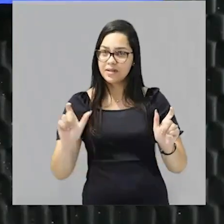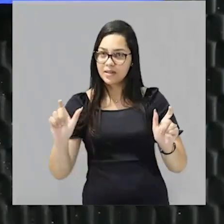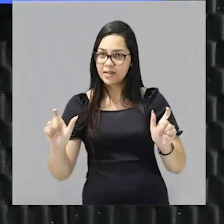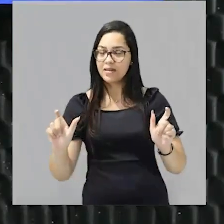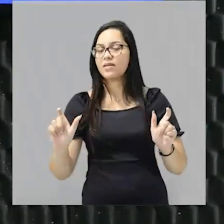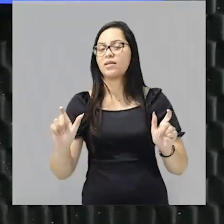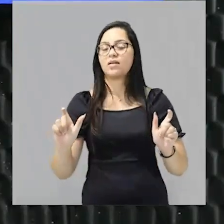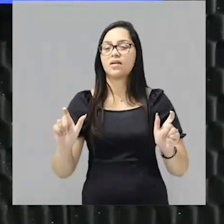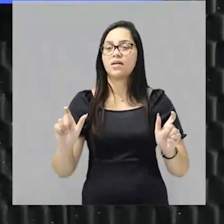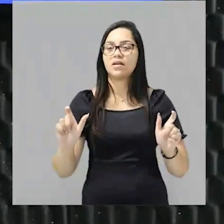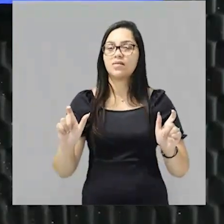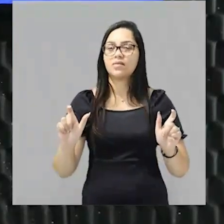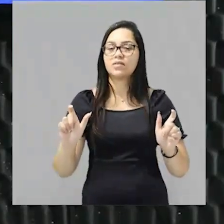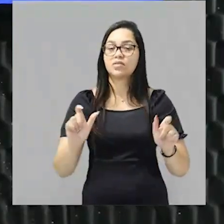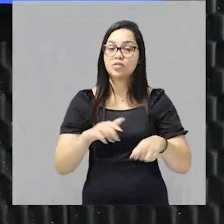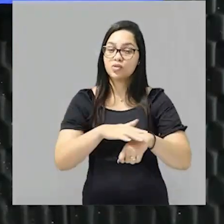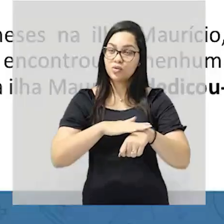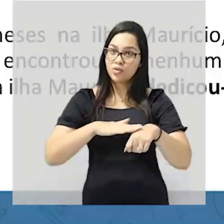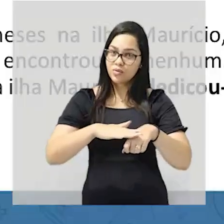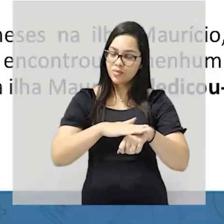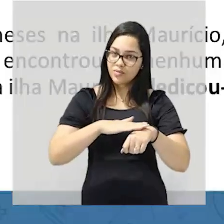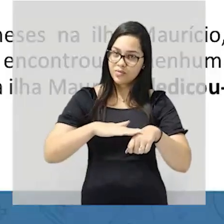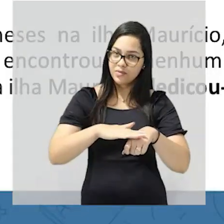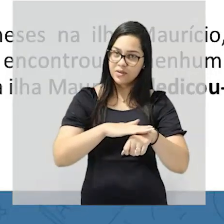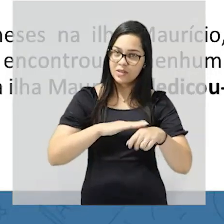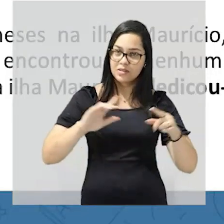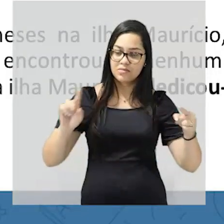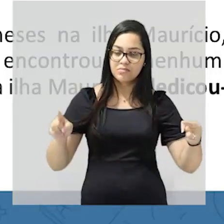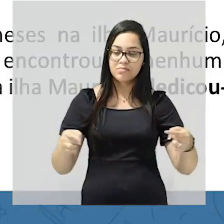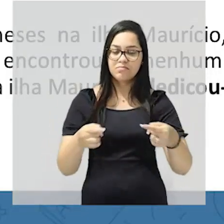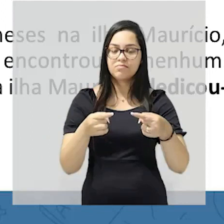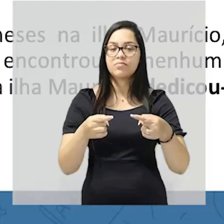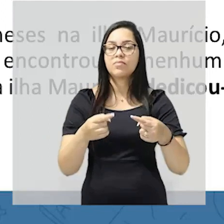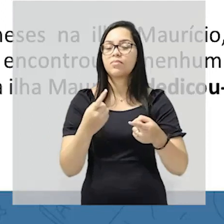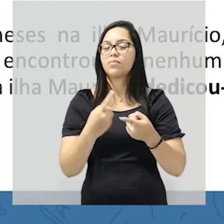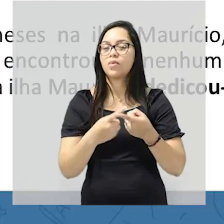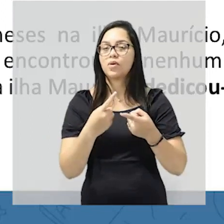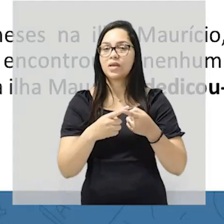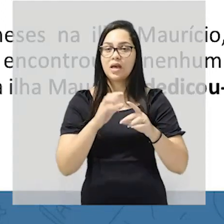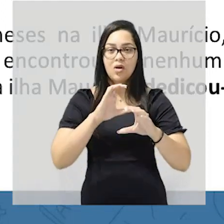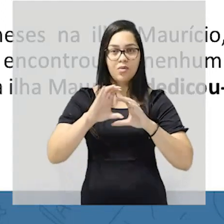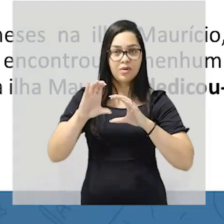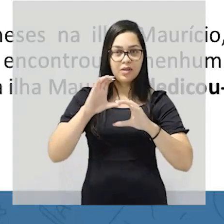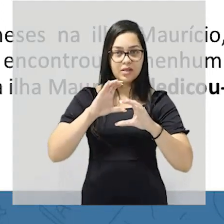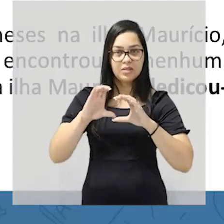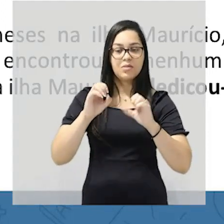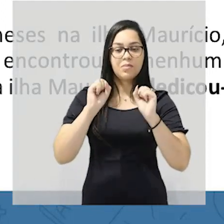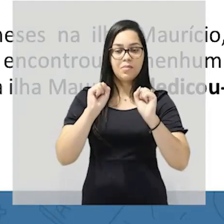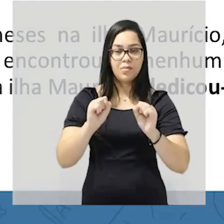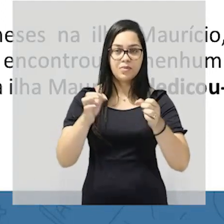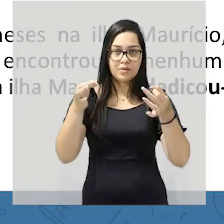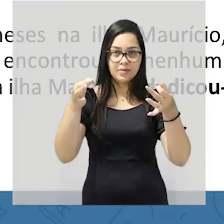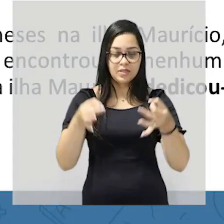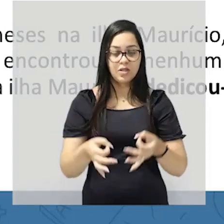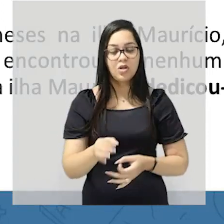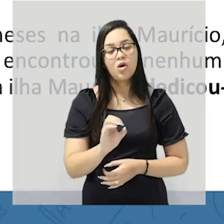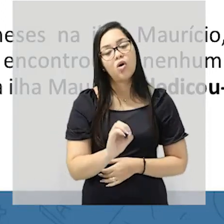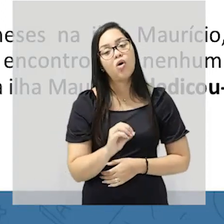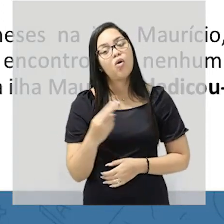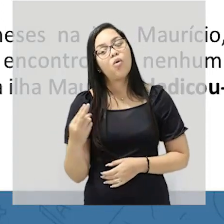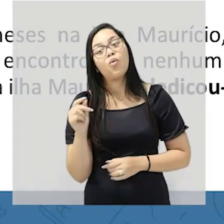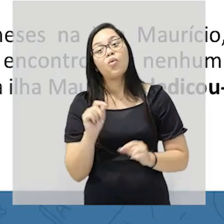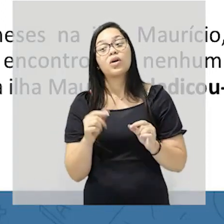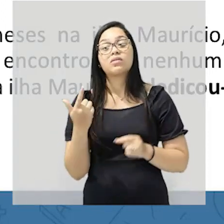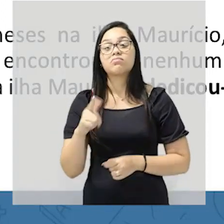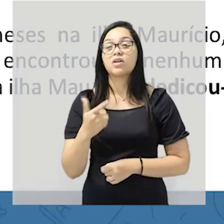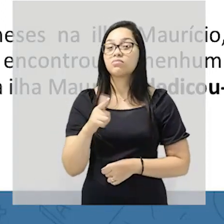nossa conversação, na hora do estabelecimento do nosso diálogo, para que a comunicação seja perfeita. Aliás, se não